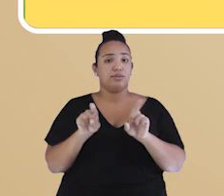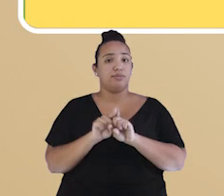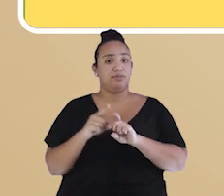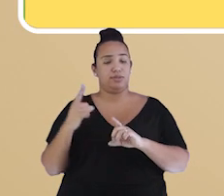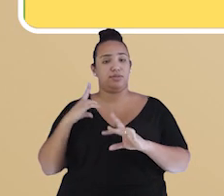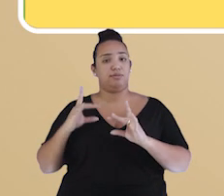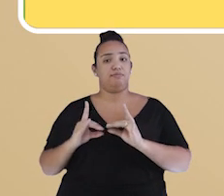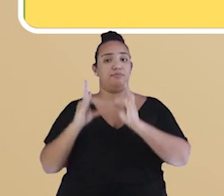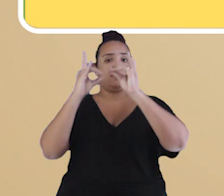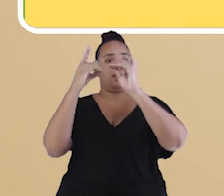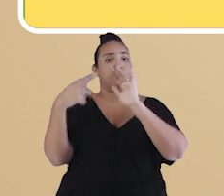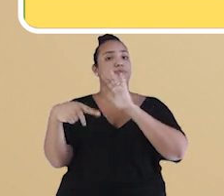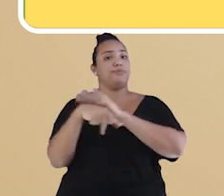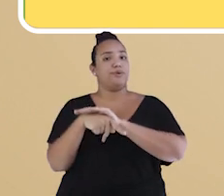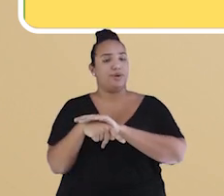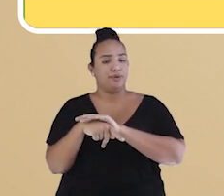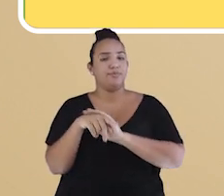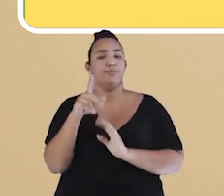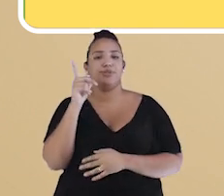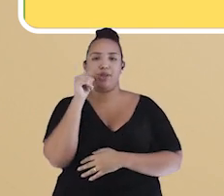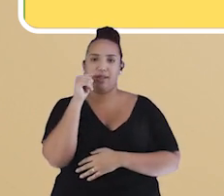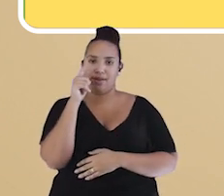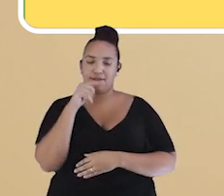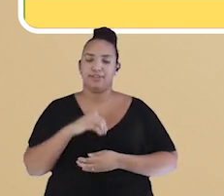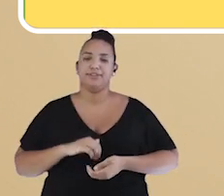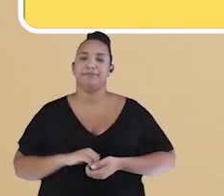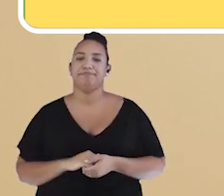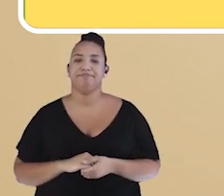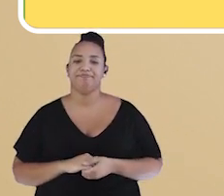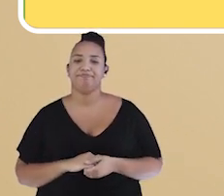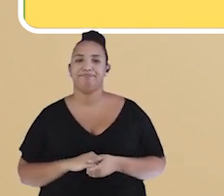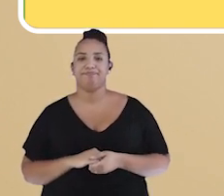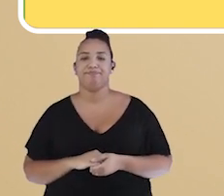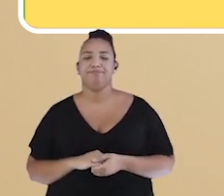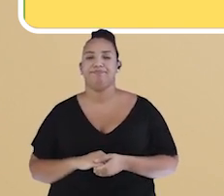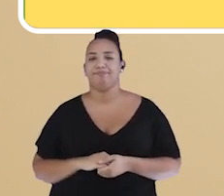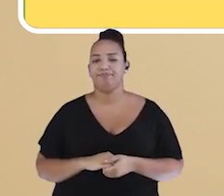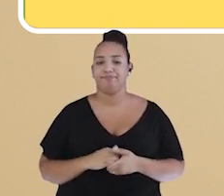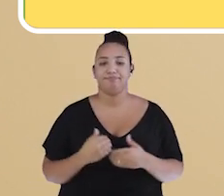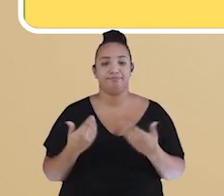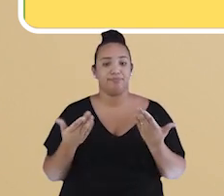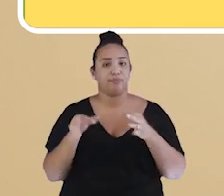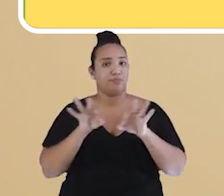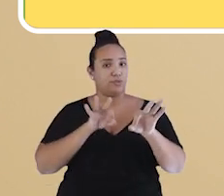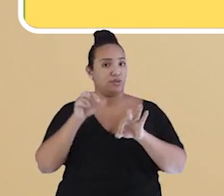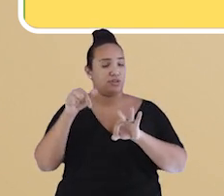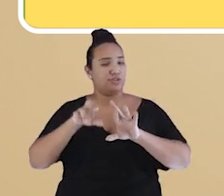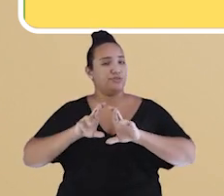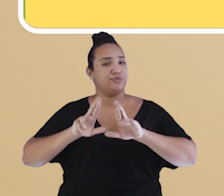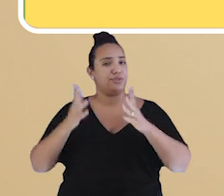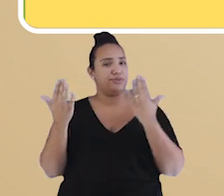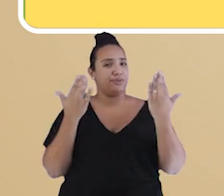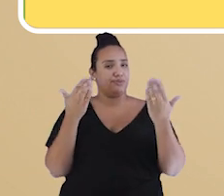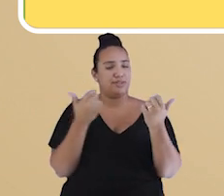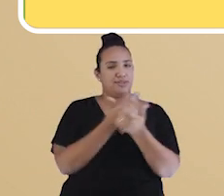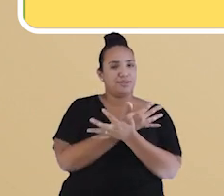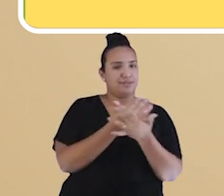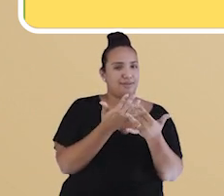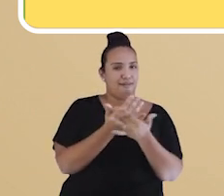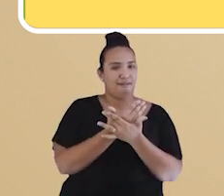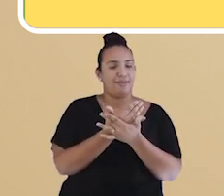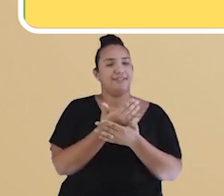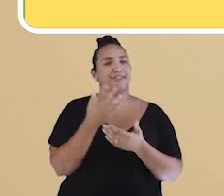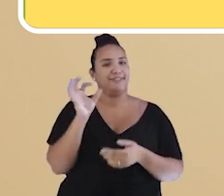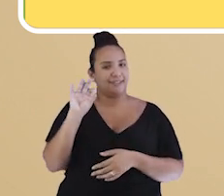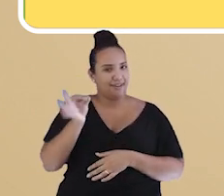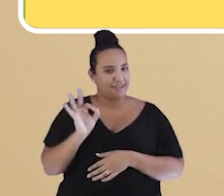de estar na rua, estão em salas comerciais, também em grandes edifícios. Uma organização